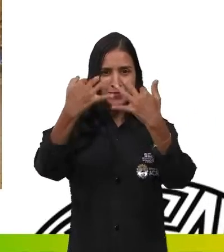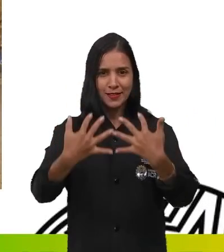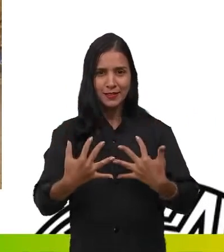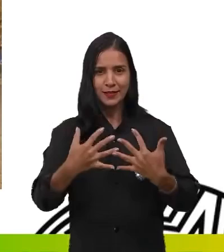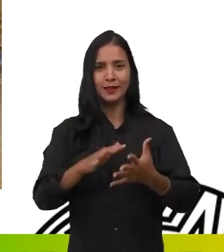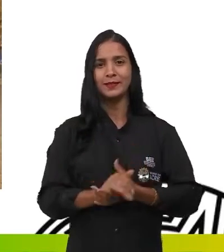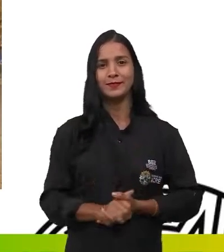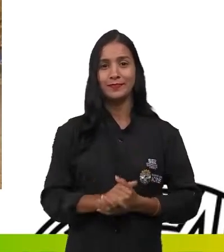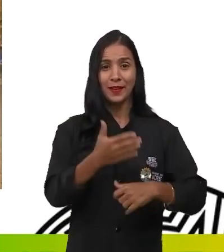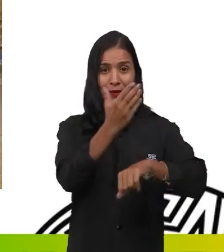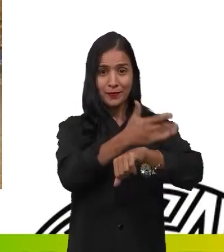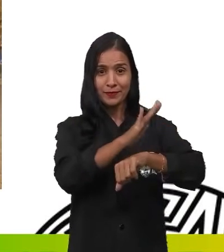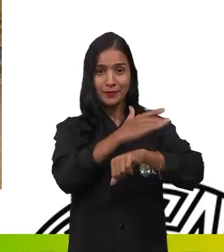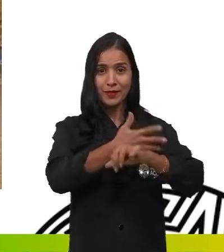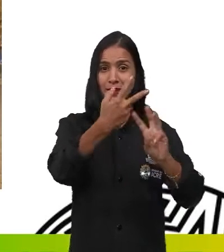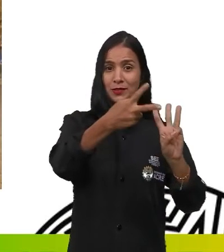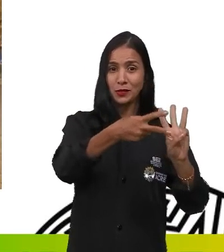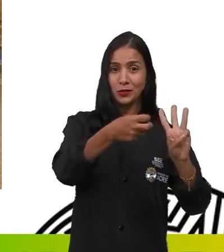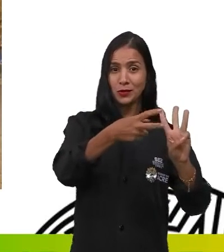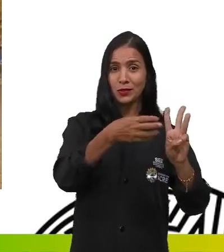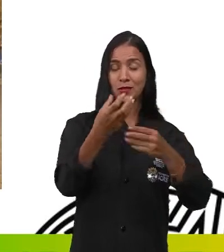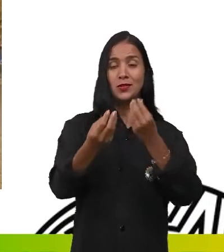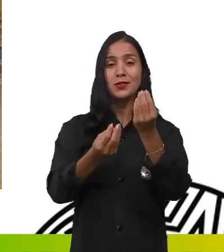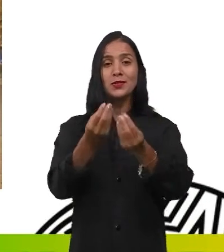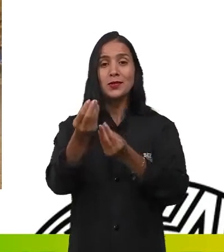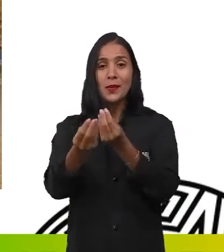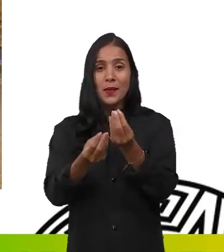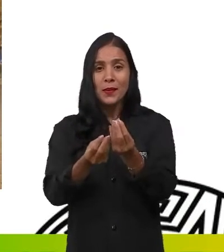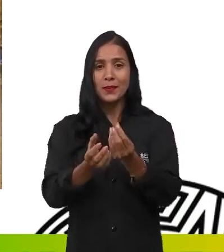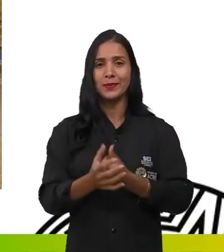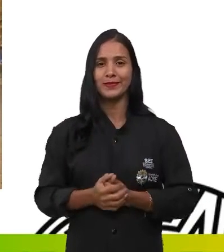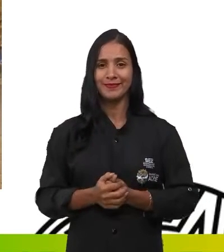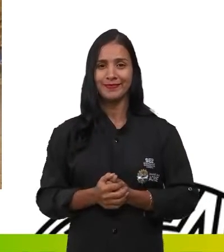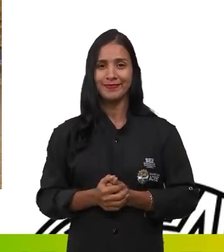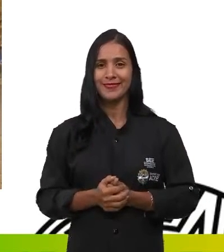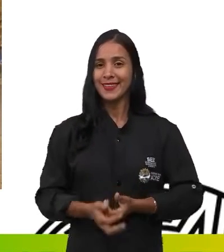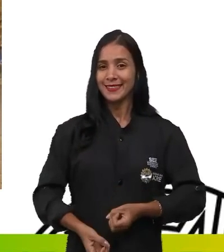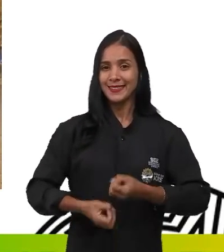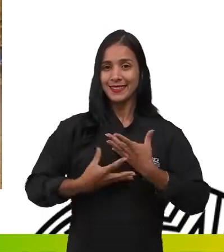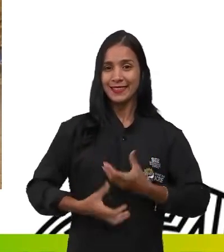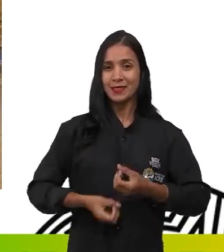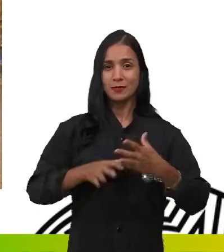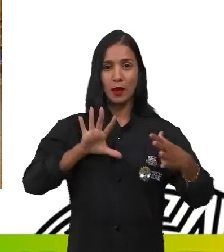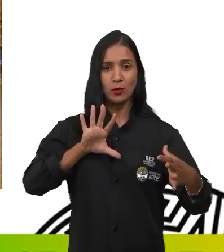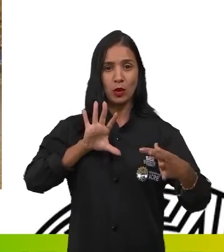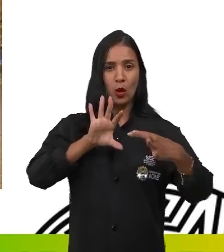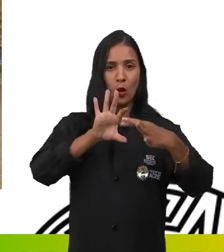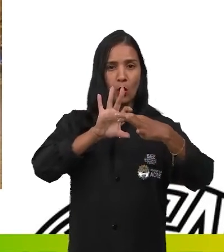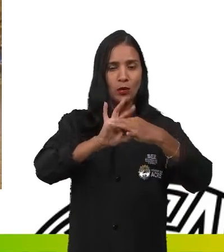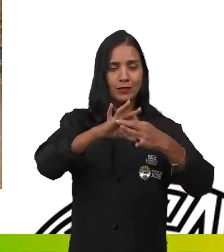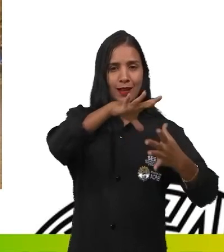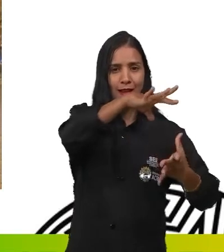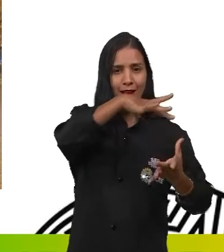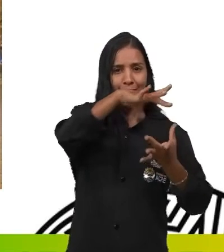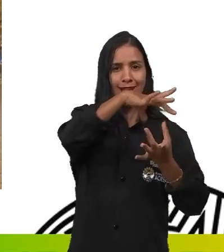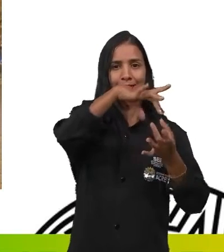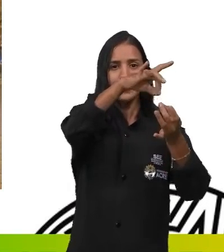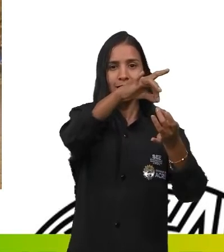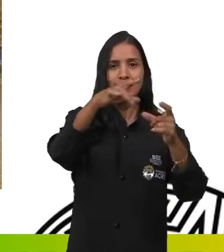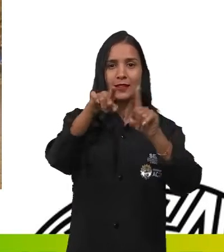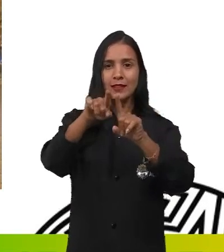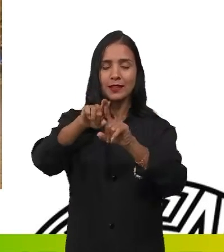corporais indígenas. As práticas corporais indígenas expressam conexões espirituais e